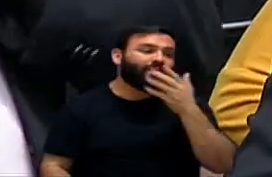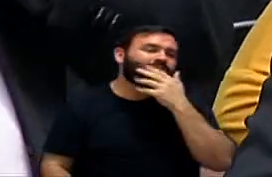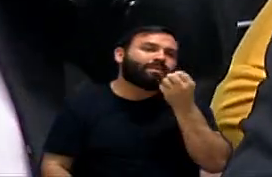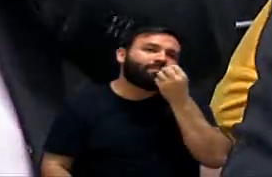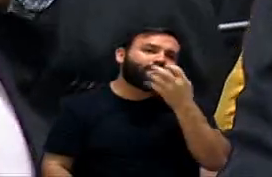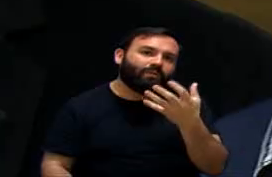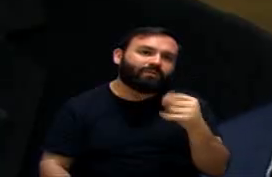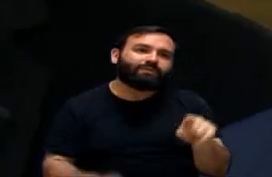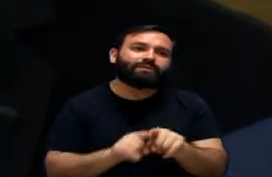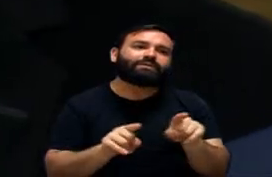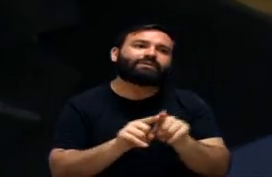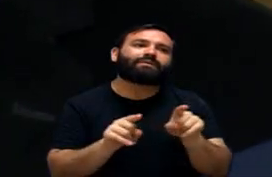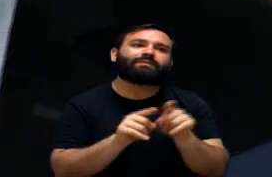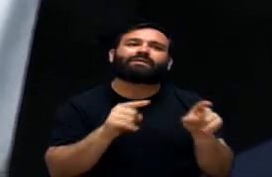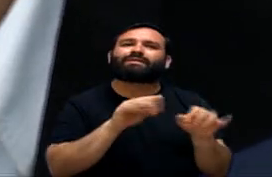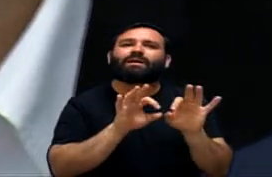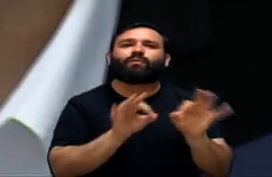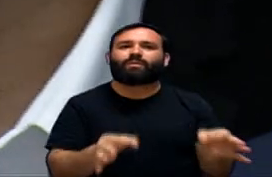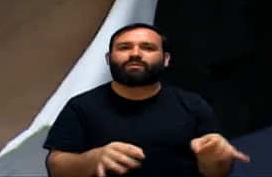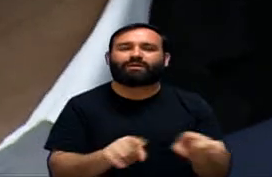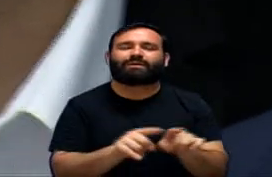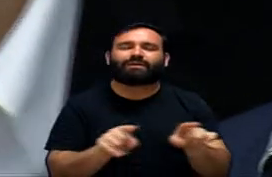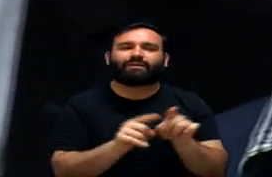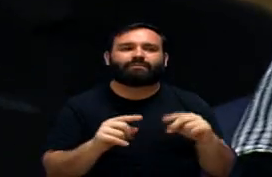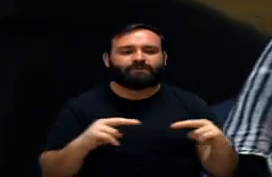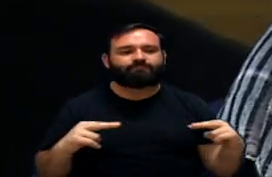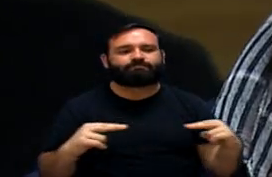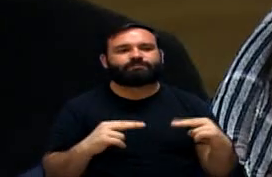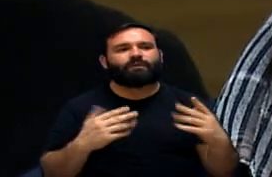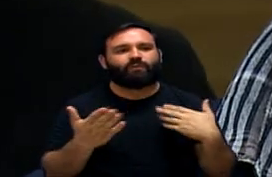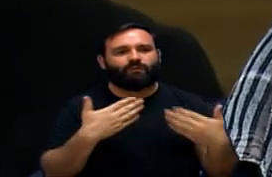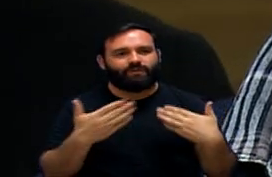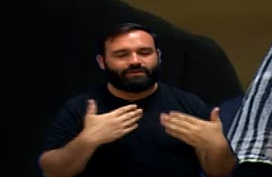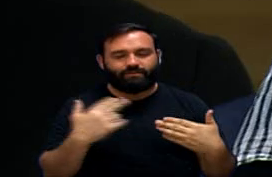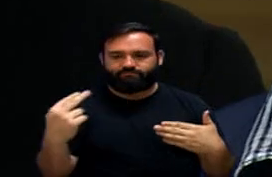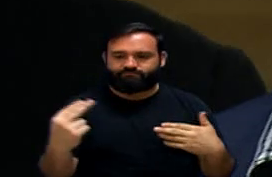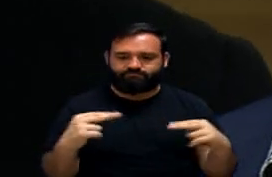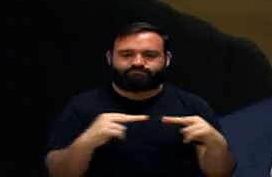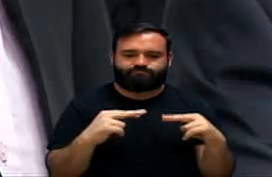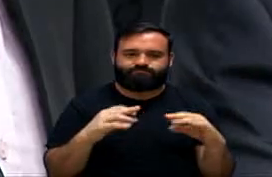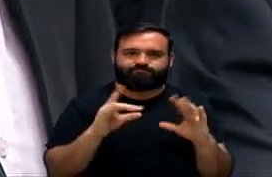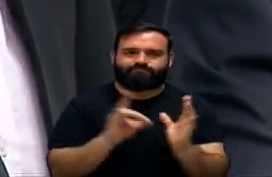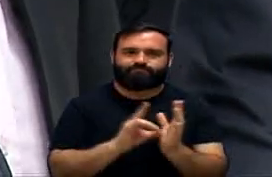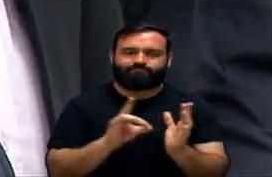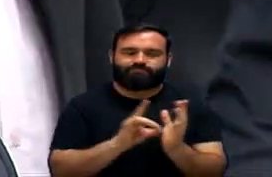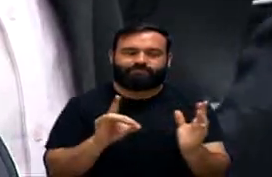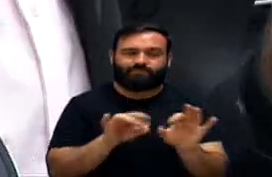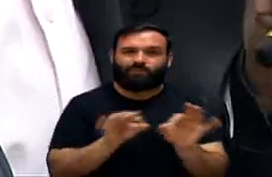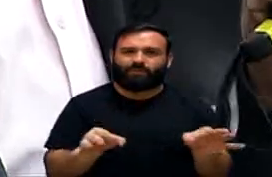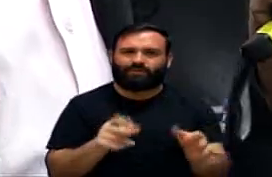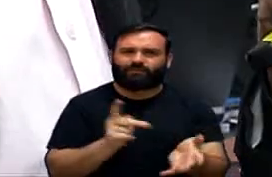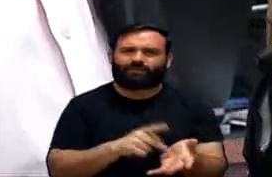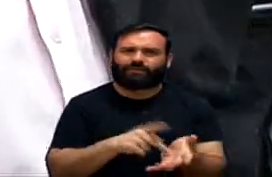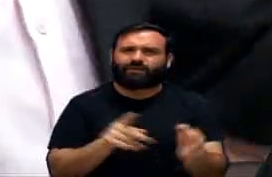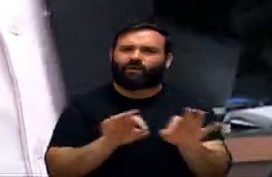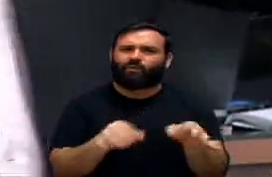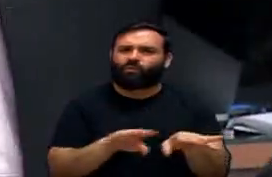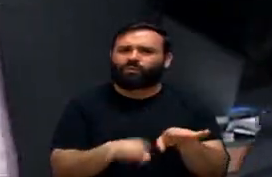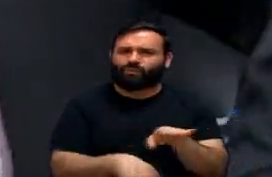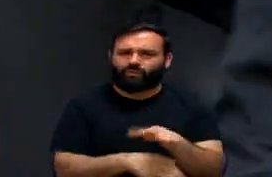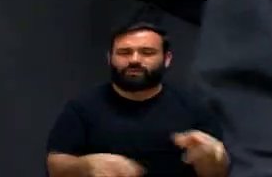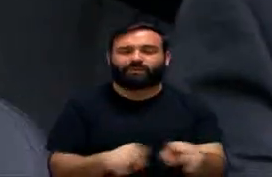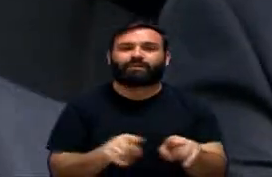do bem você é um cara humilde é um cara que olha nos olhos para conversar é um cara que de fato é um cara humilde mesmo não é um cara humilde um cara